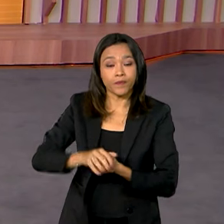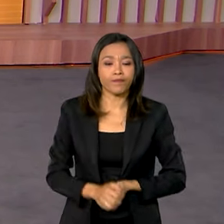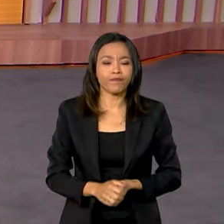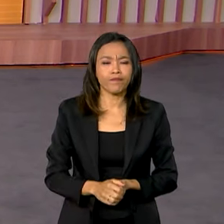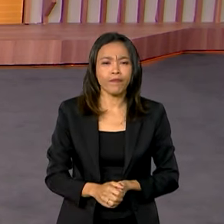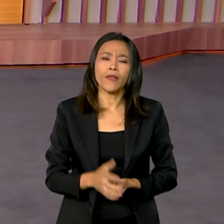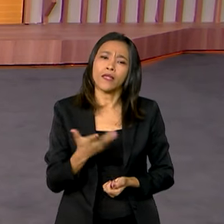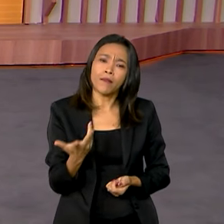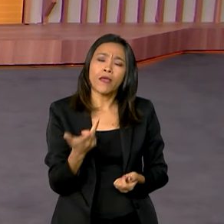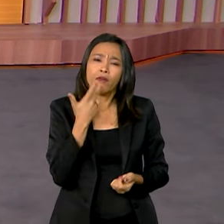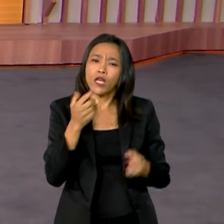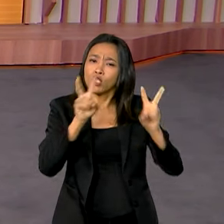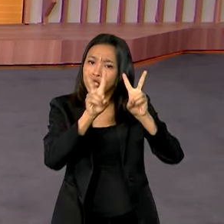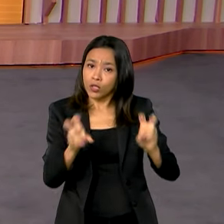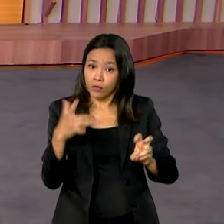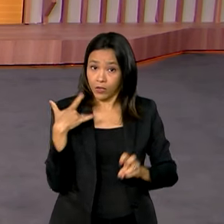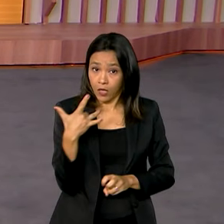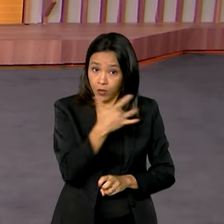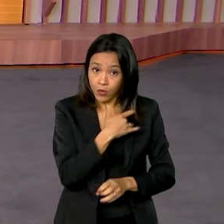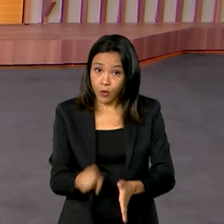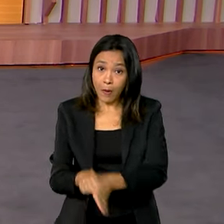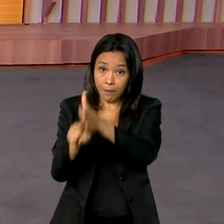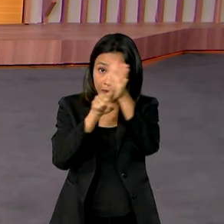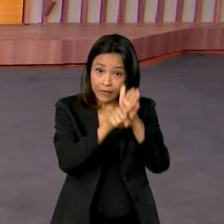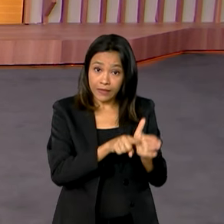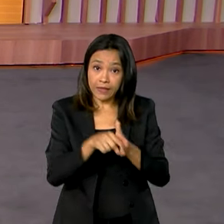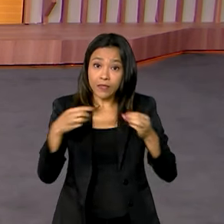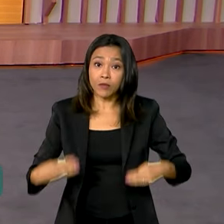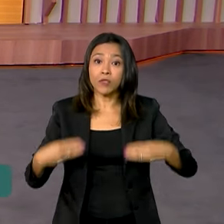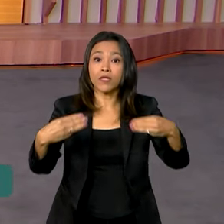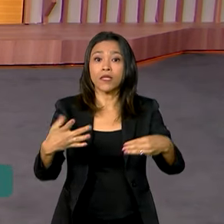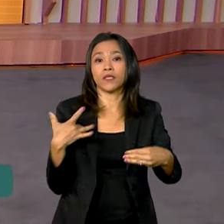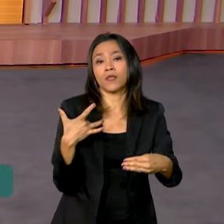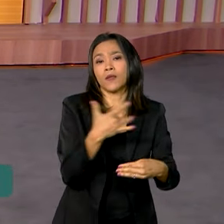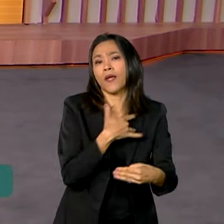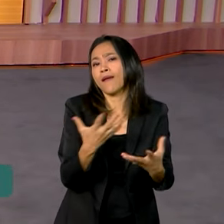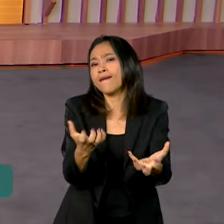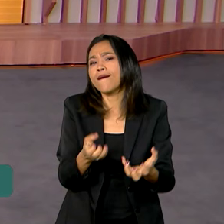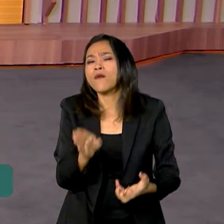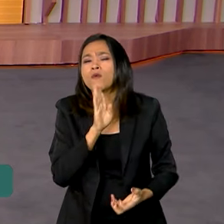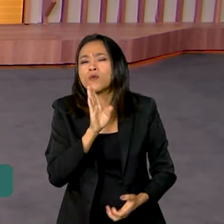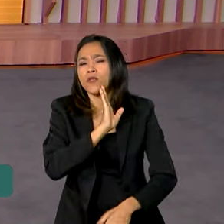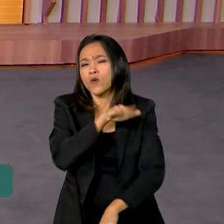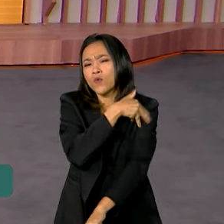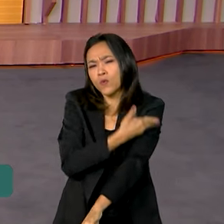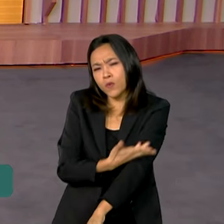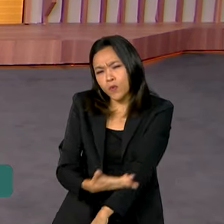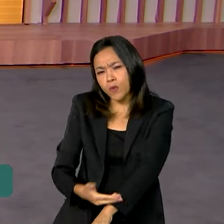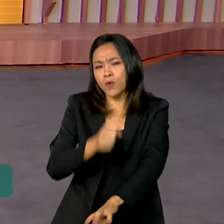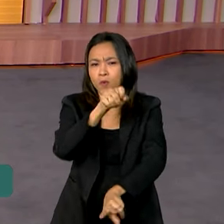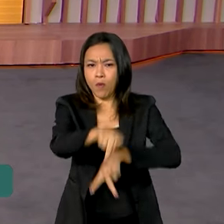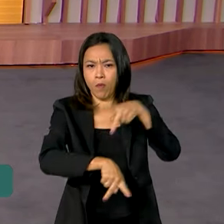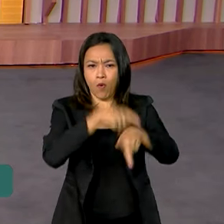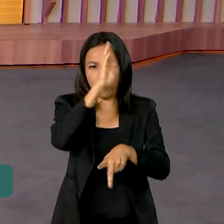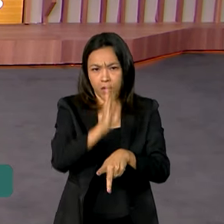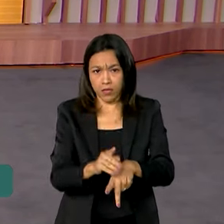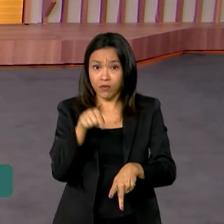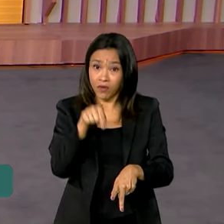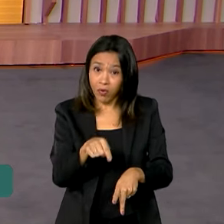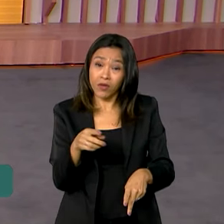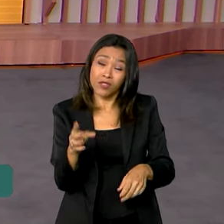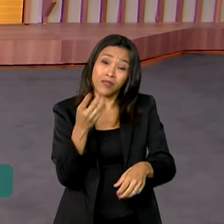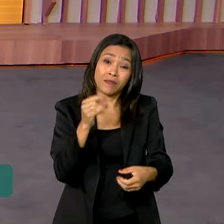em saúde, uma pesquisa do Ministério da Saúde quer conhecer os hábitos dos brasileiros que podem levar a doenças